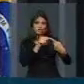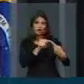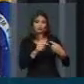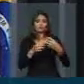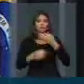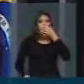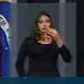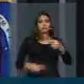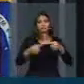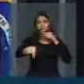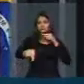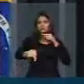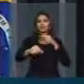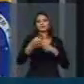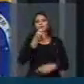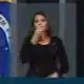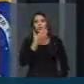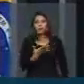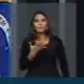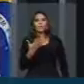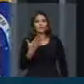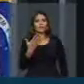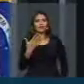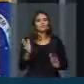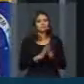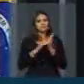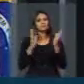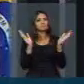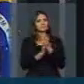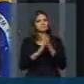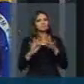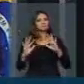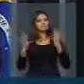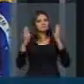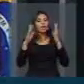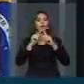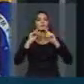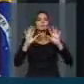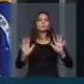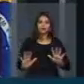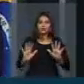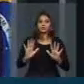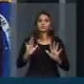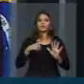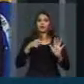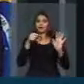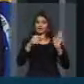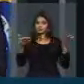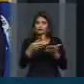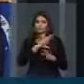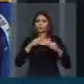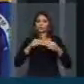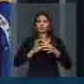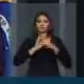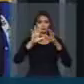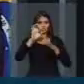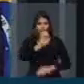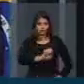algo favorável, isso é algo a ser louvado. Mas só a abertura que essa própria Comissão Geral